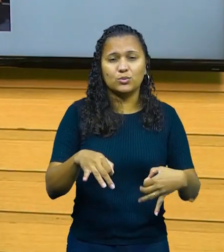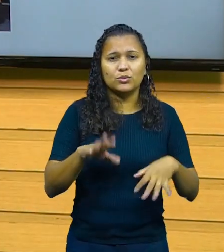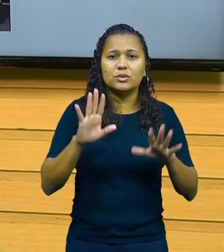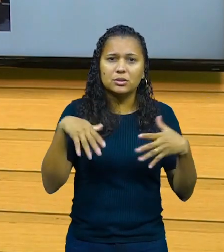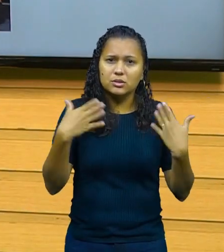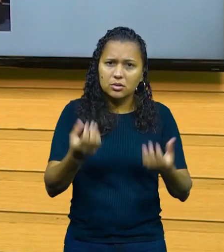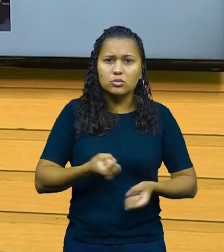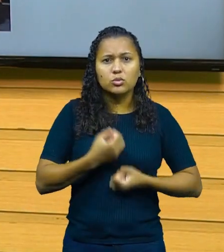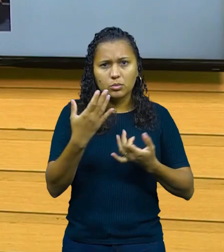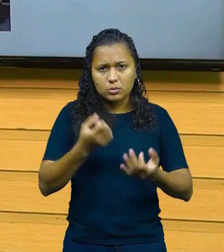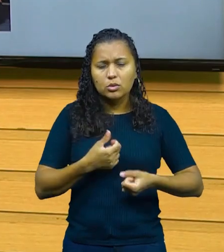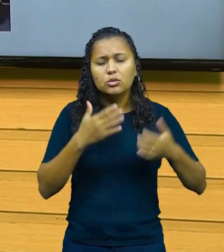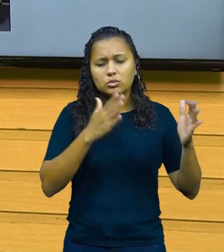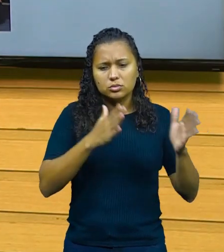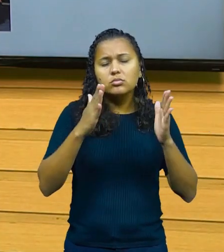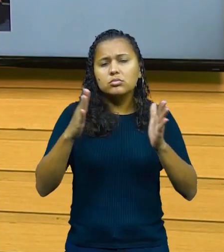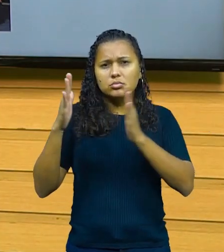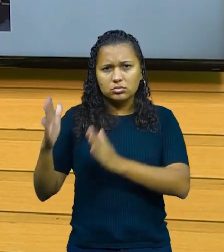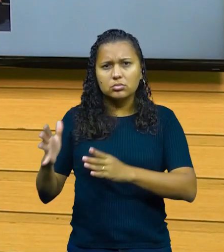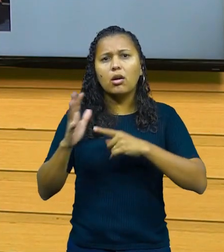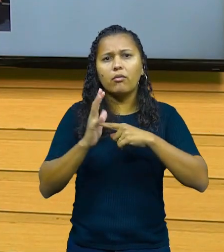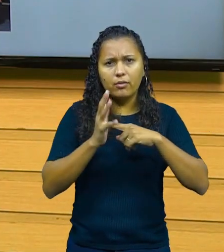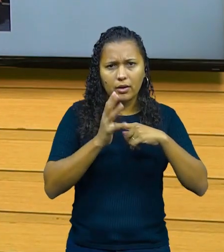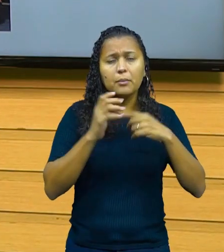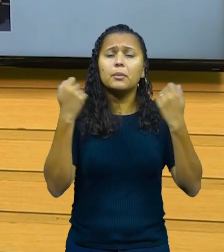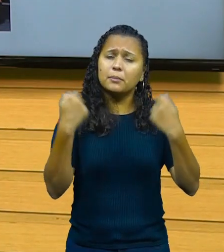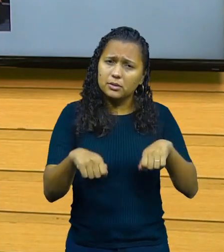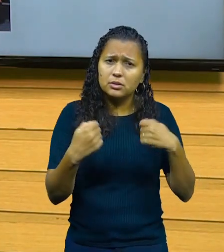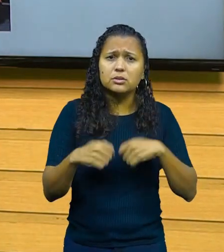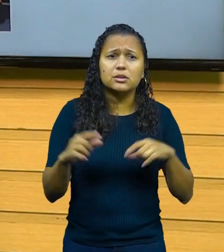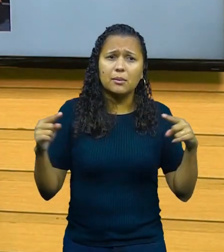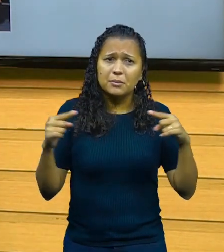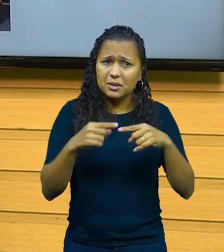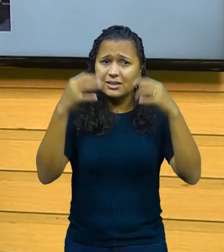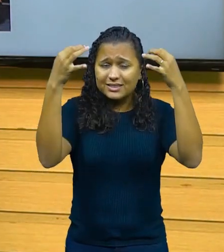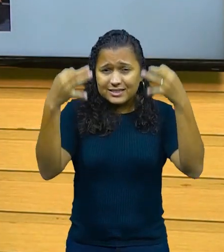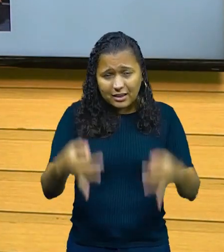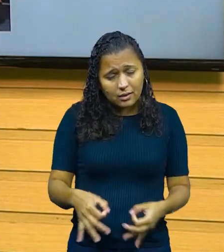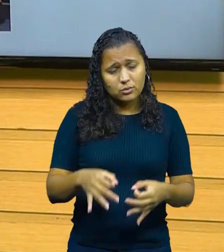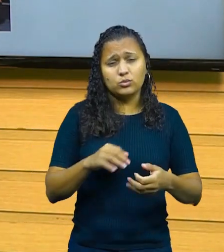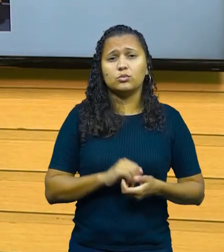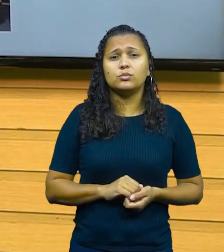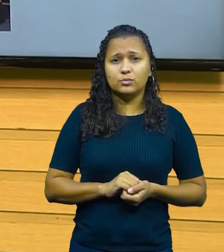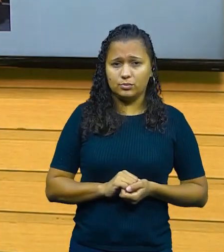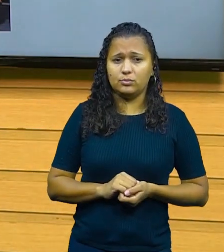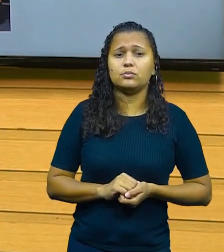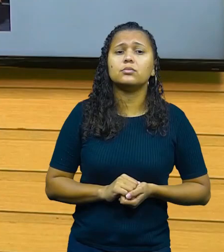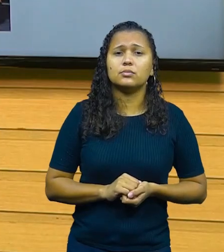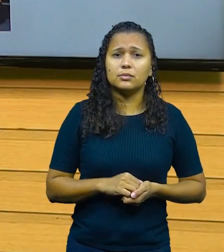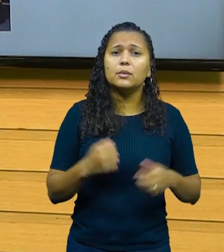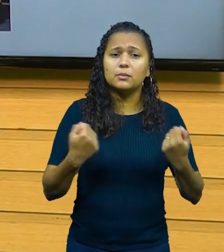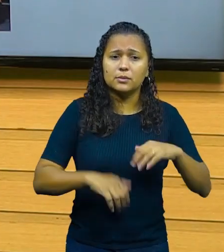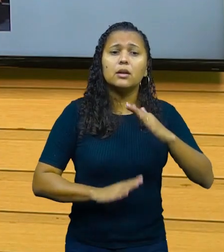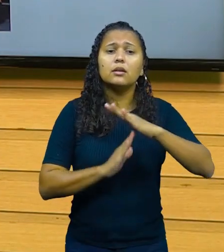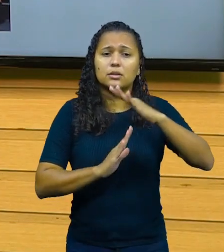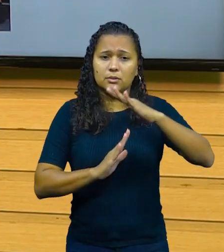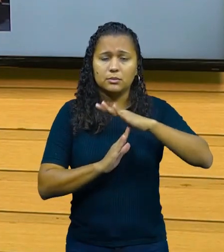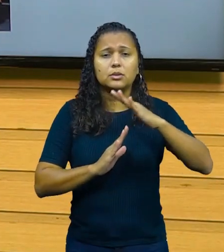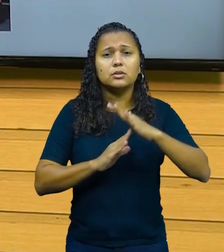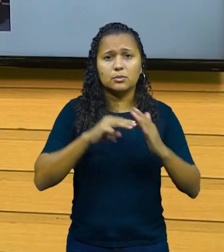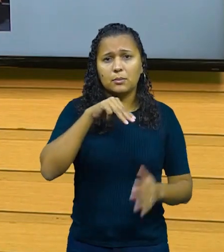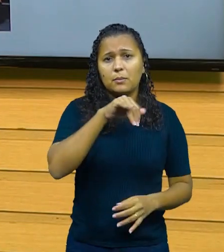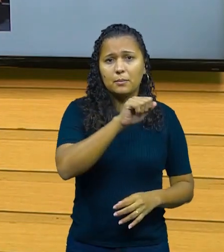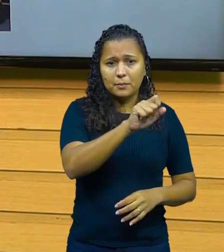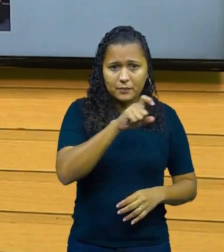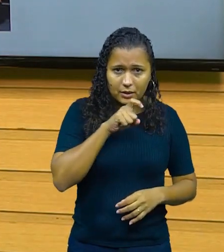são produzidas em séries, então é muito importante que essas dimensões elas sejam ali dentro do limite tolerável, do máximo e do